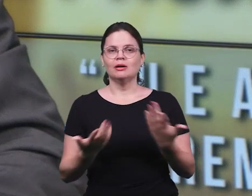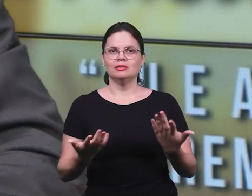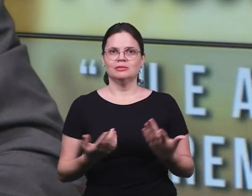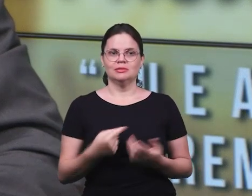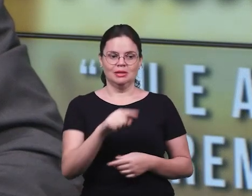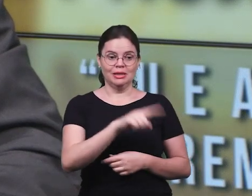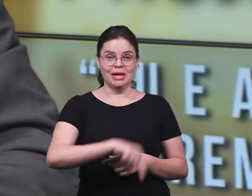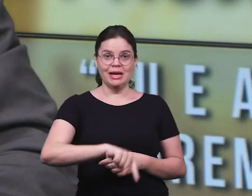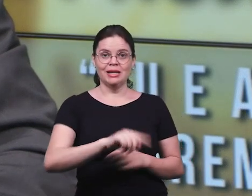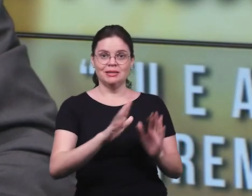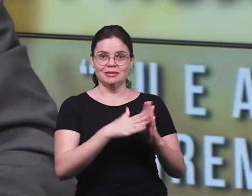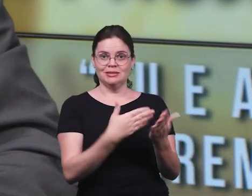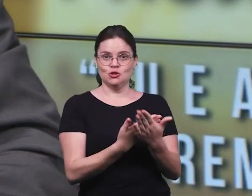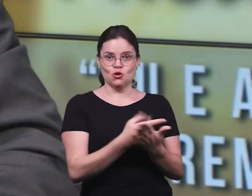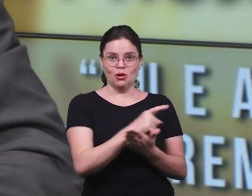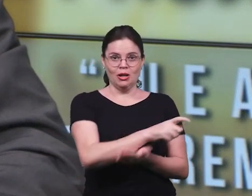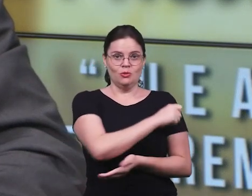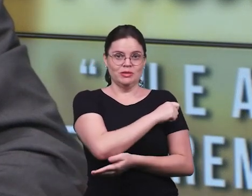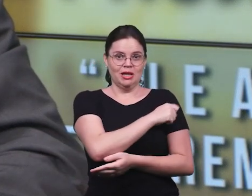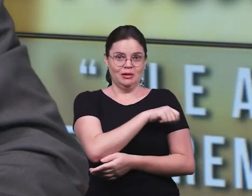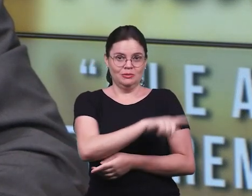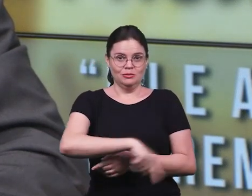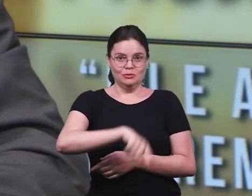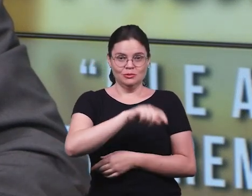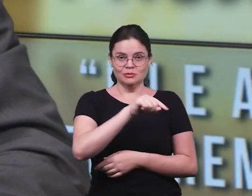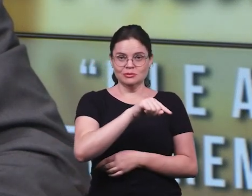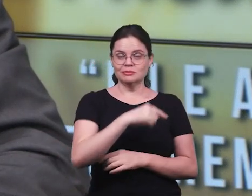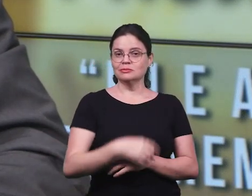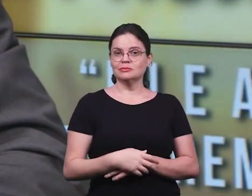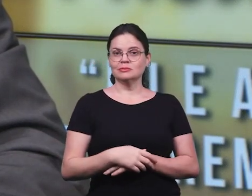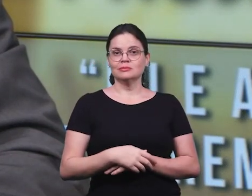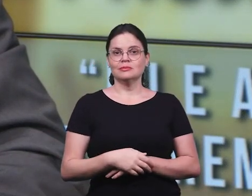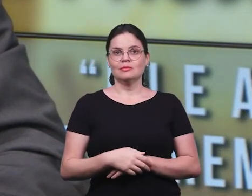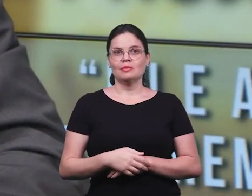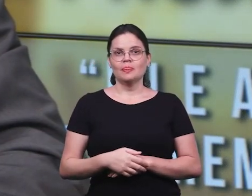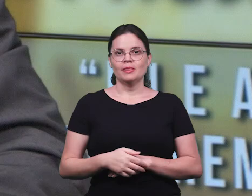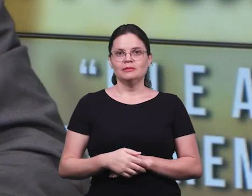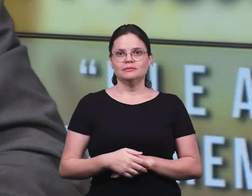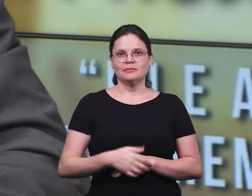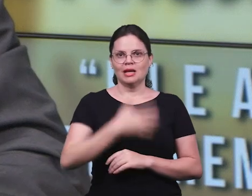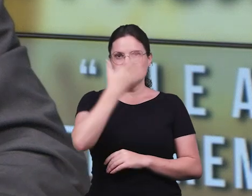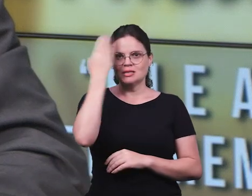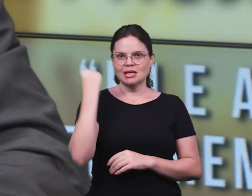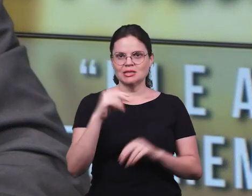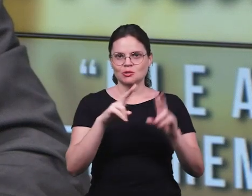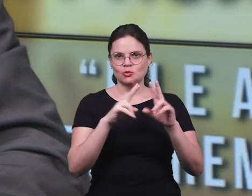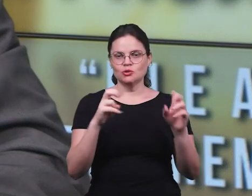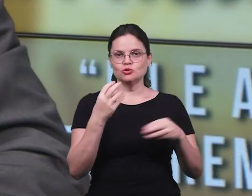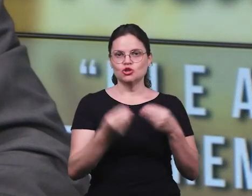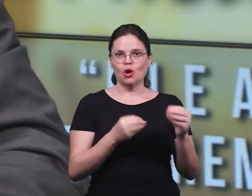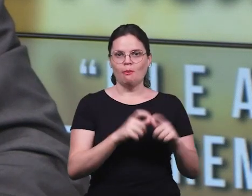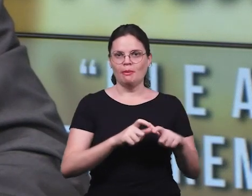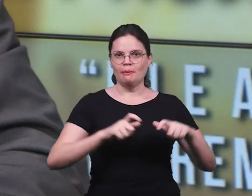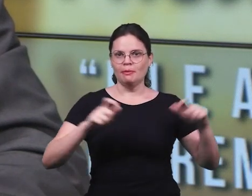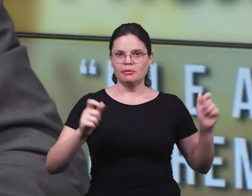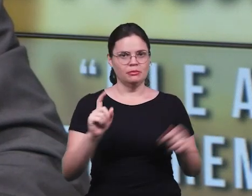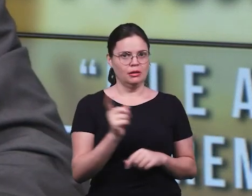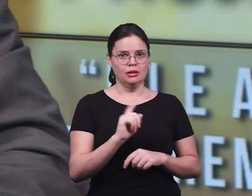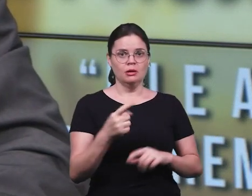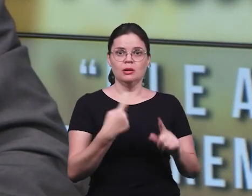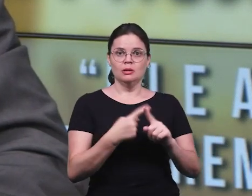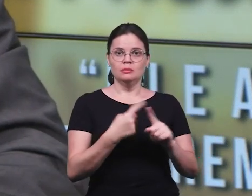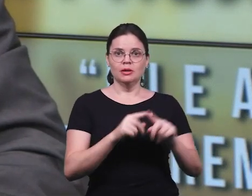que os alunos do profeta, eles não esqueceram de onde que veio a prosperidade. Porque a prosperidade